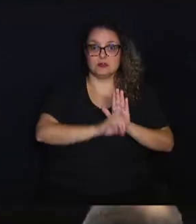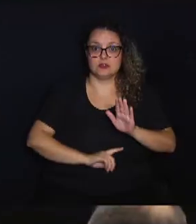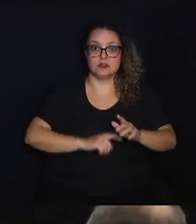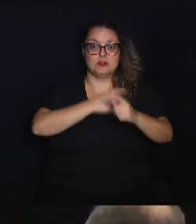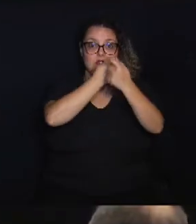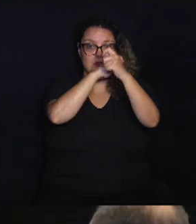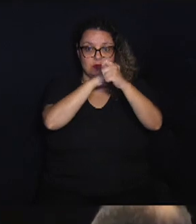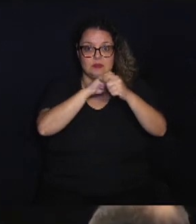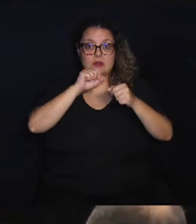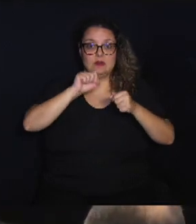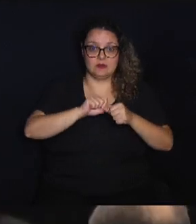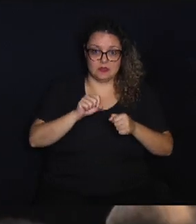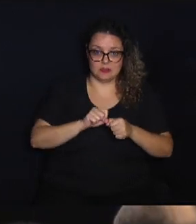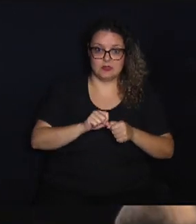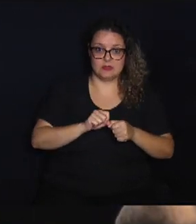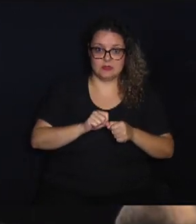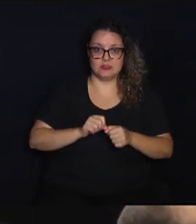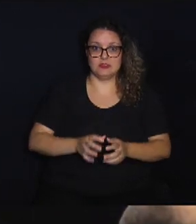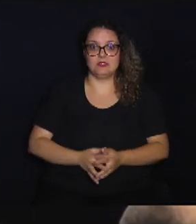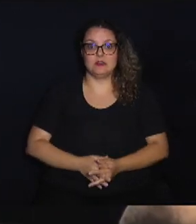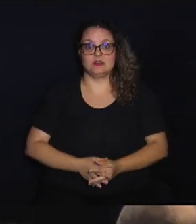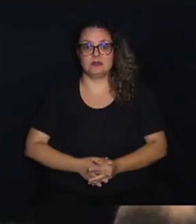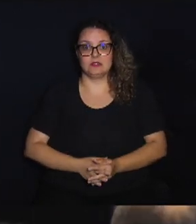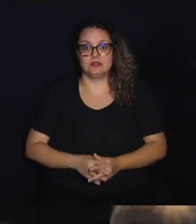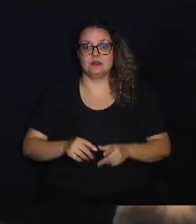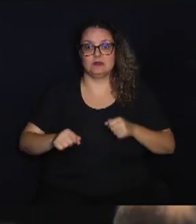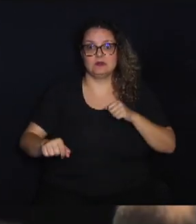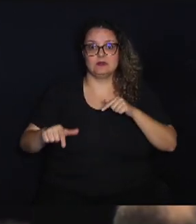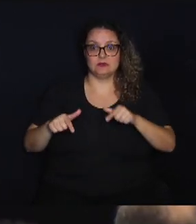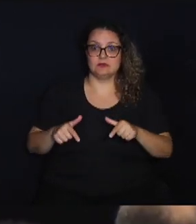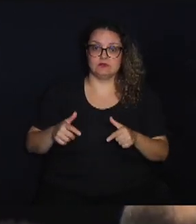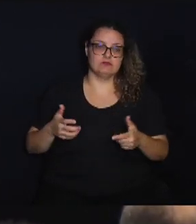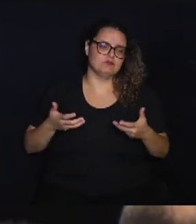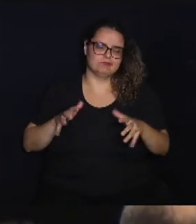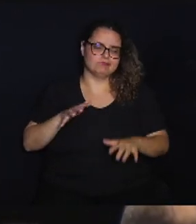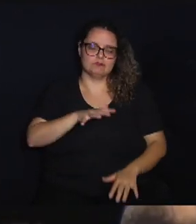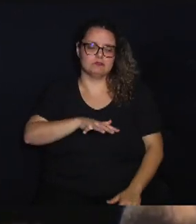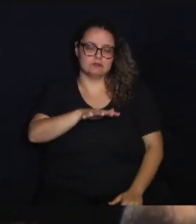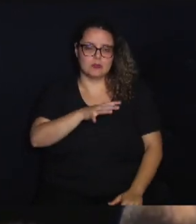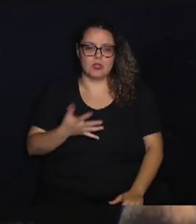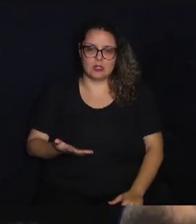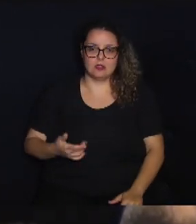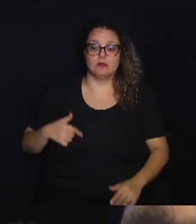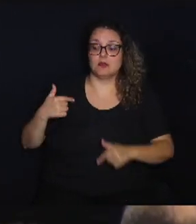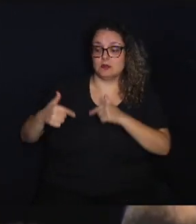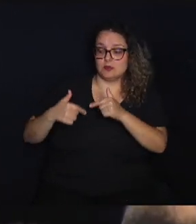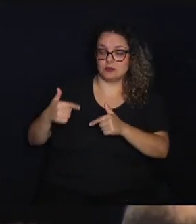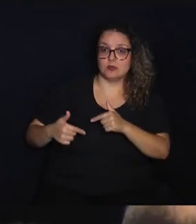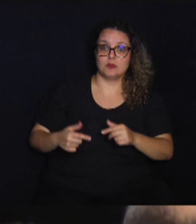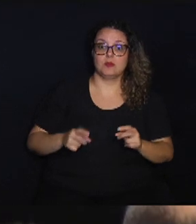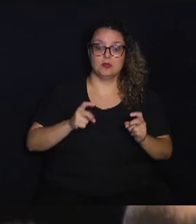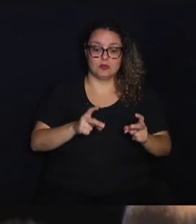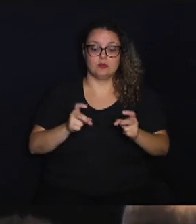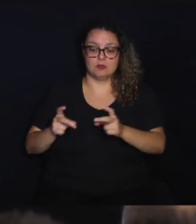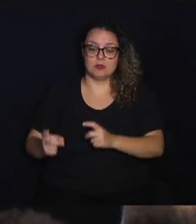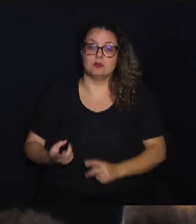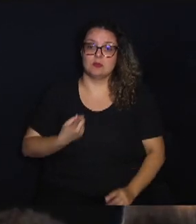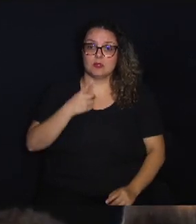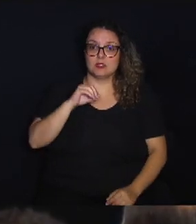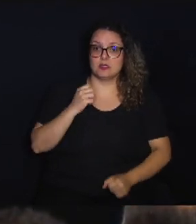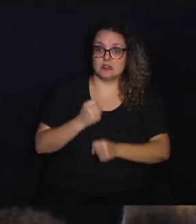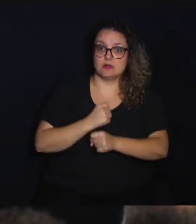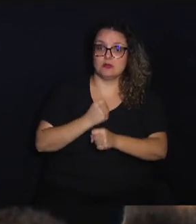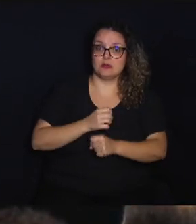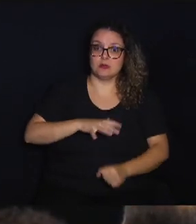de Campinas, a PUC. Formado, não quis seguir na área e trabalhou como vendedor por 10 anos no